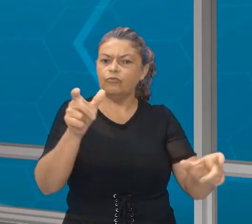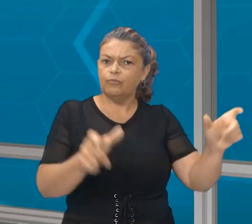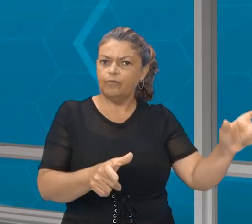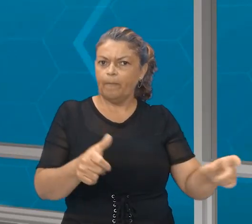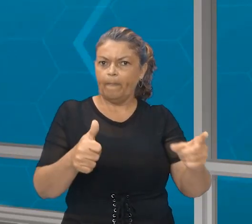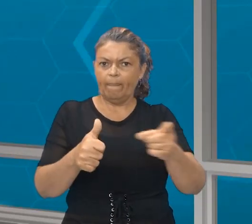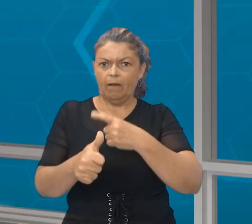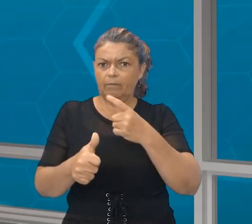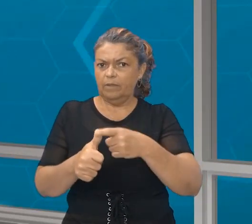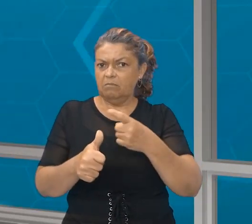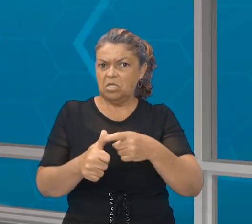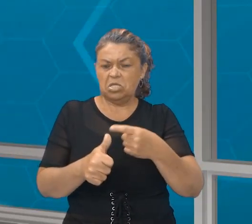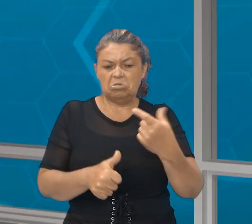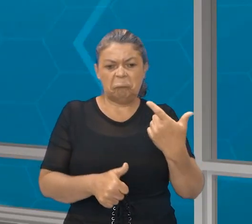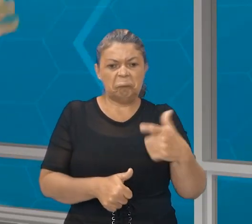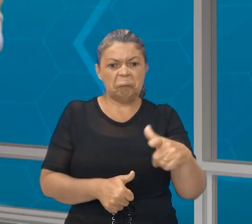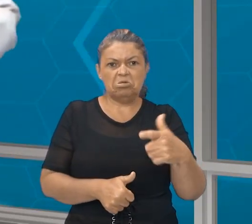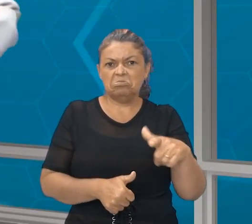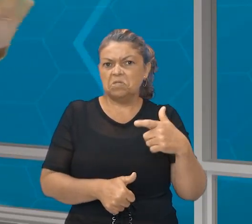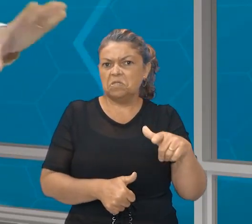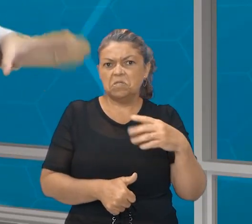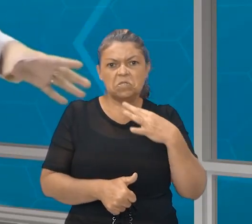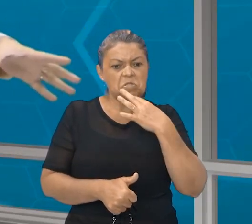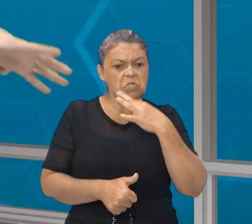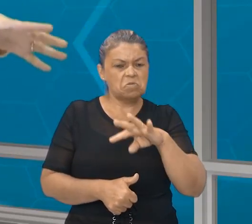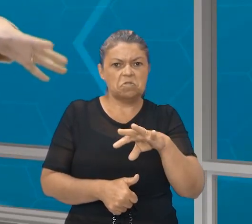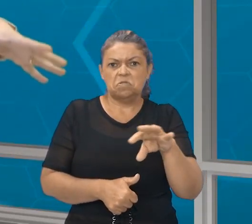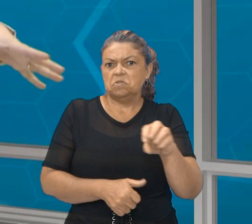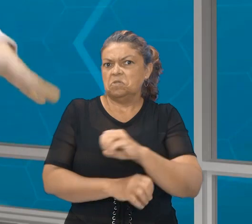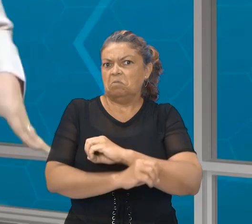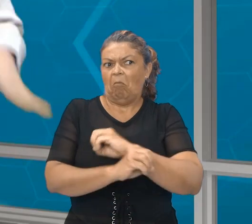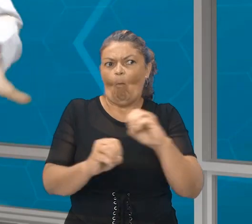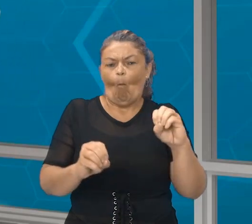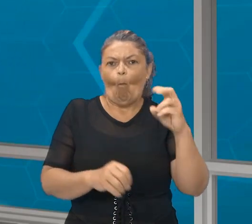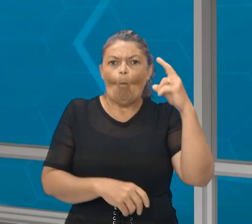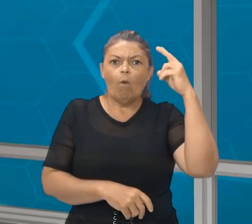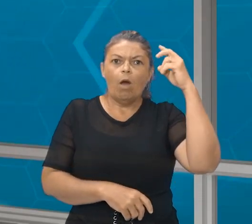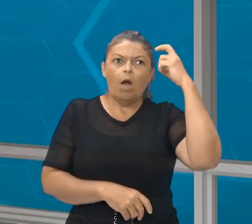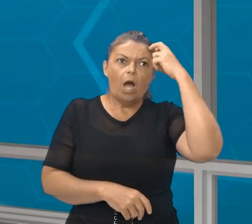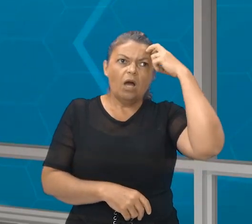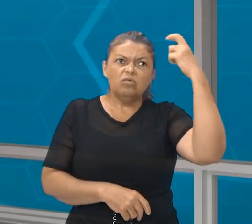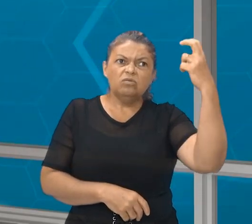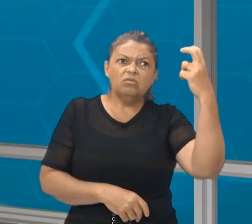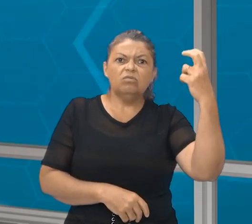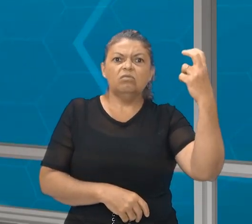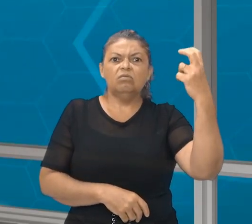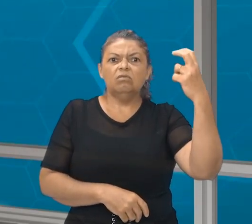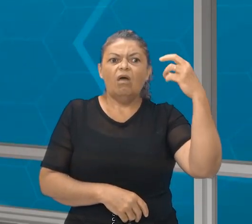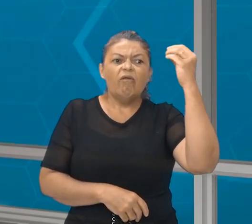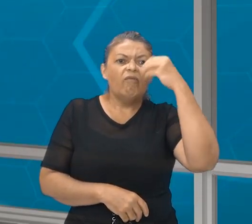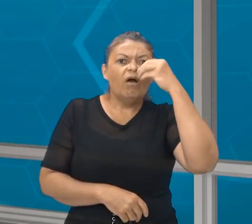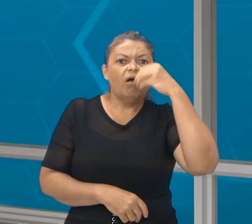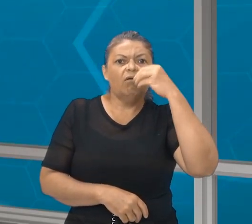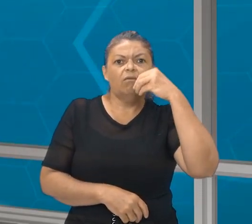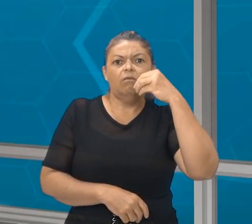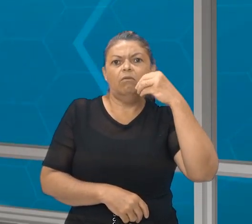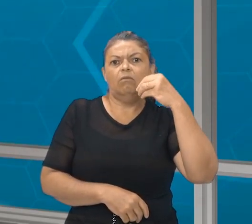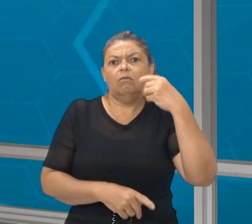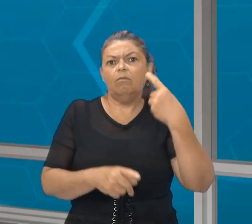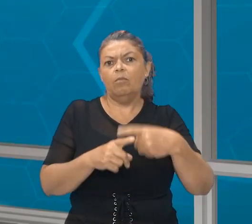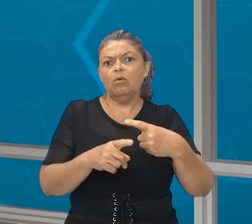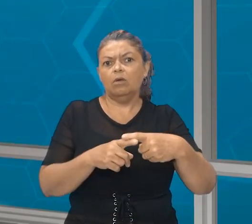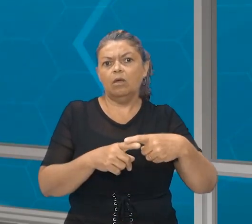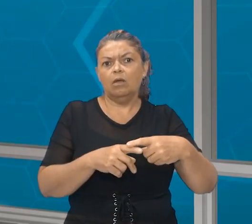grandes técnicas agrícolas, a agricultura deles era básica. Por quê? Porque o solo da região desses povos